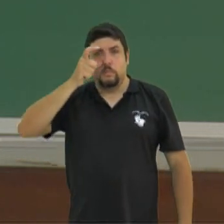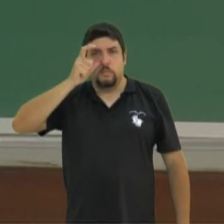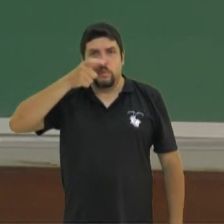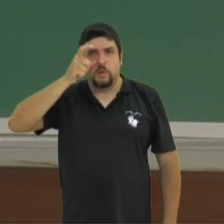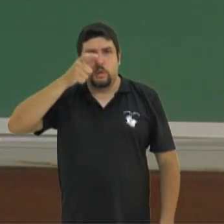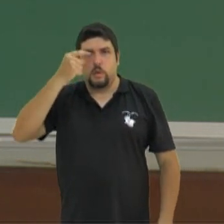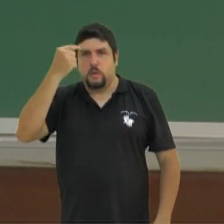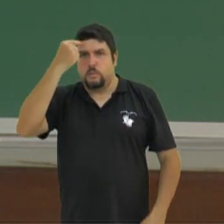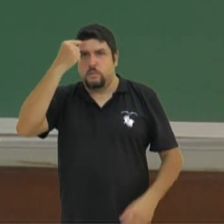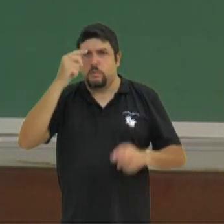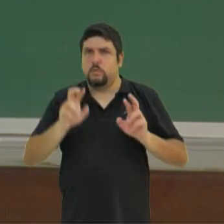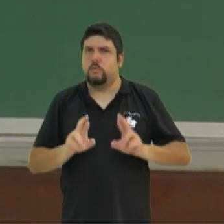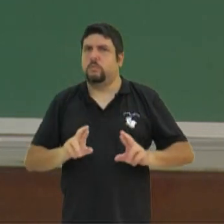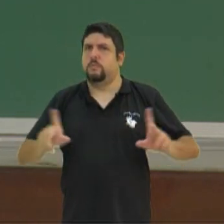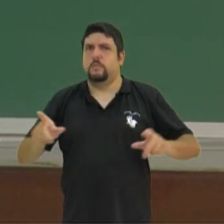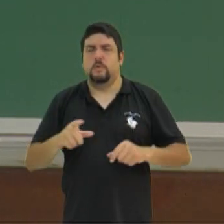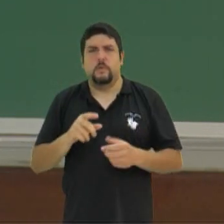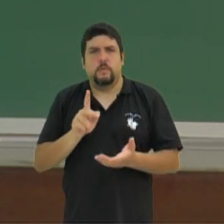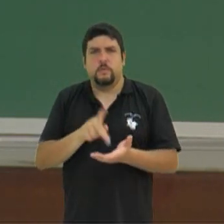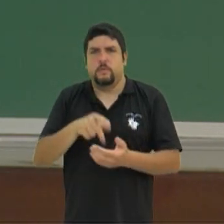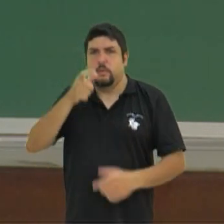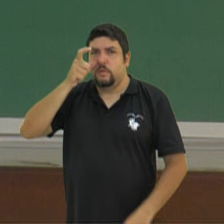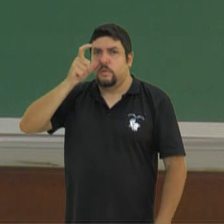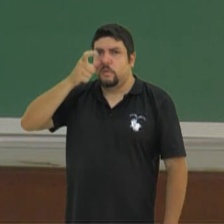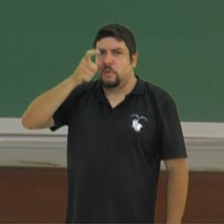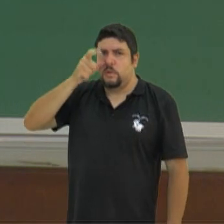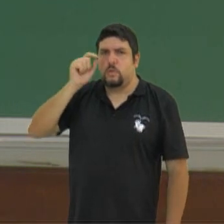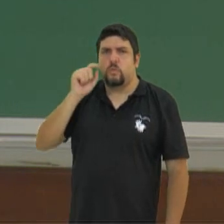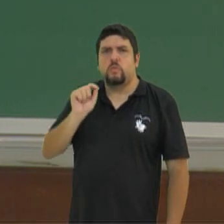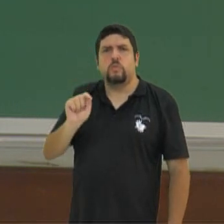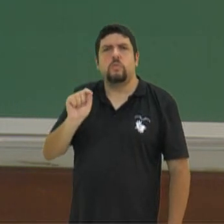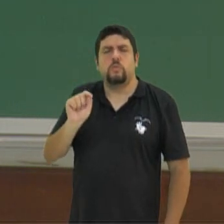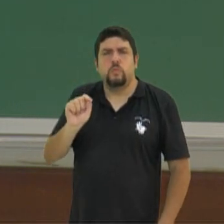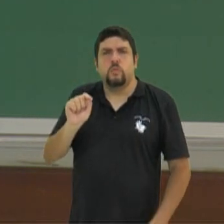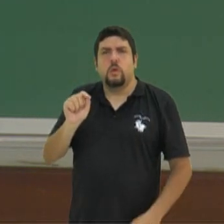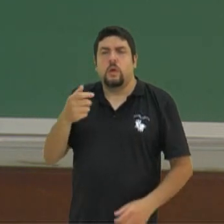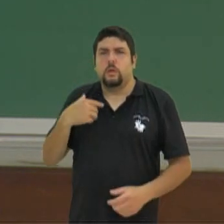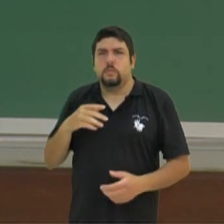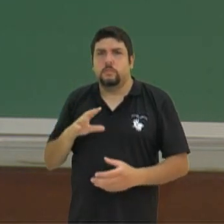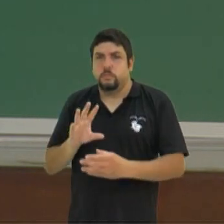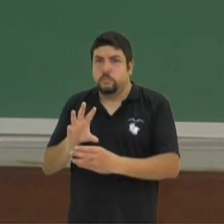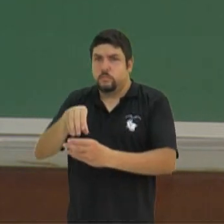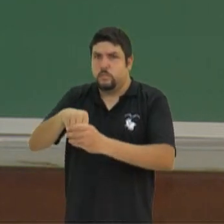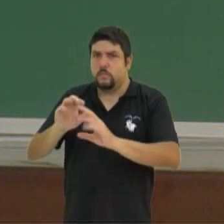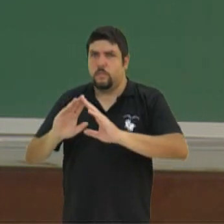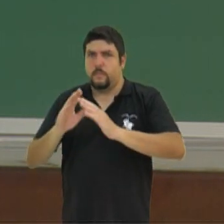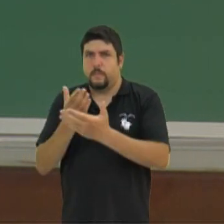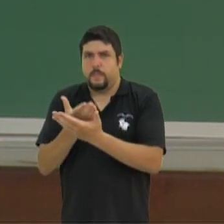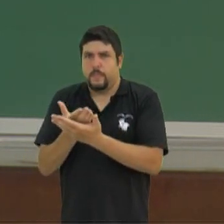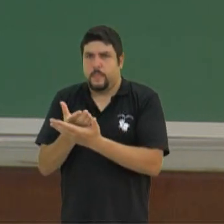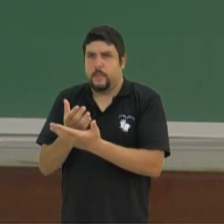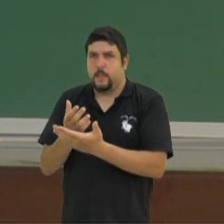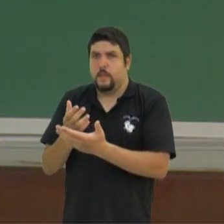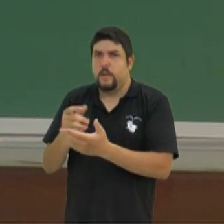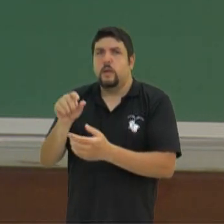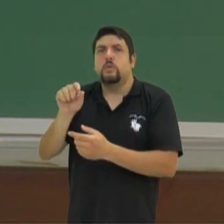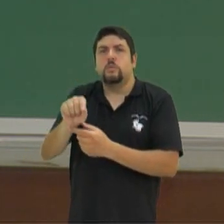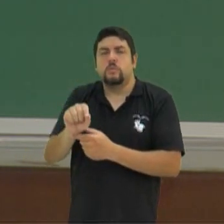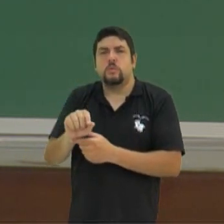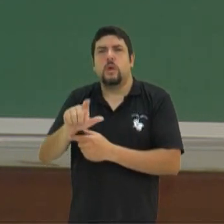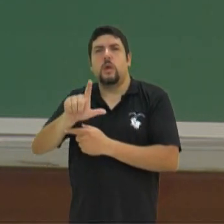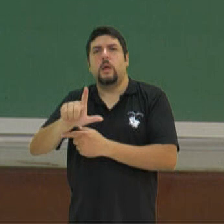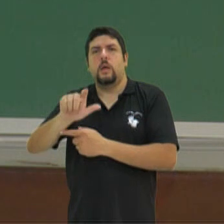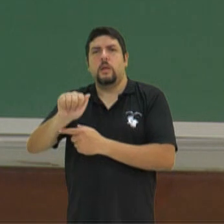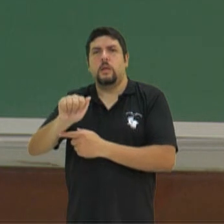ele chega a criticar os conhecimentos da igreja. Ele estudou num colégio chamado La Flèche, esse colégio era um colégio